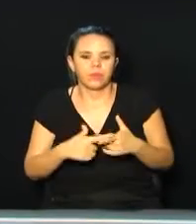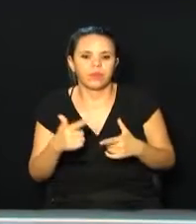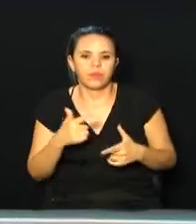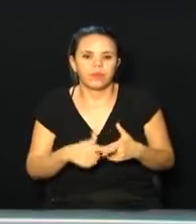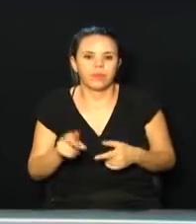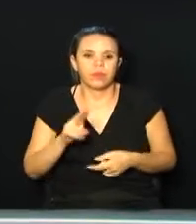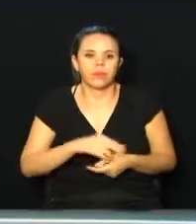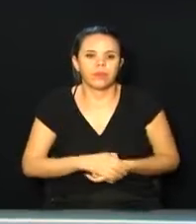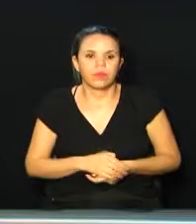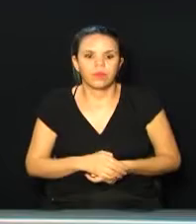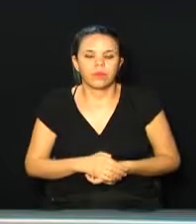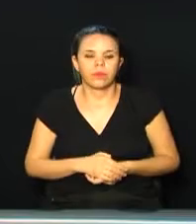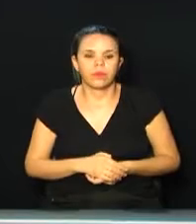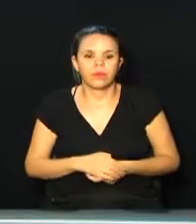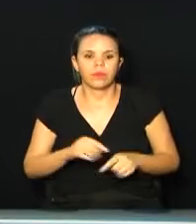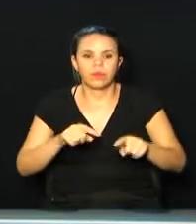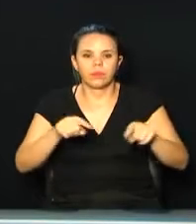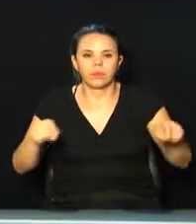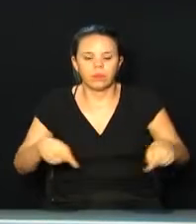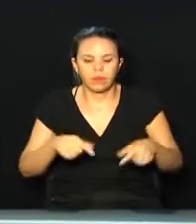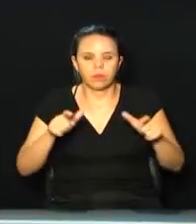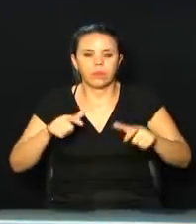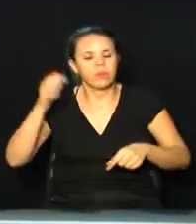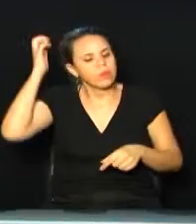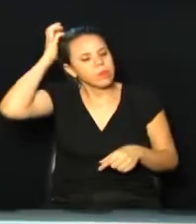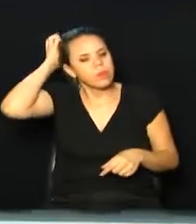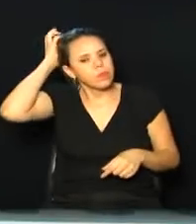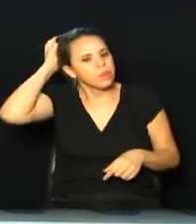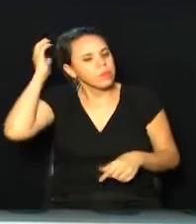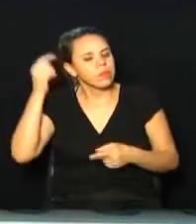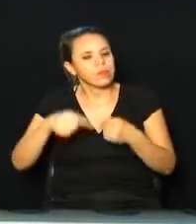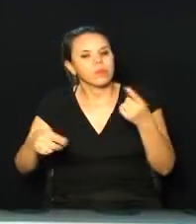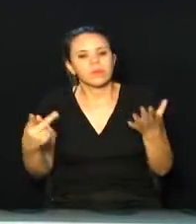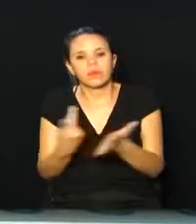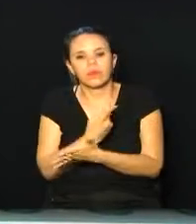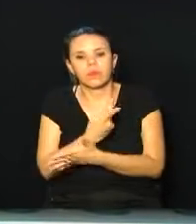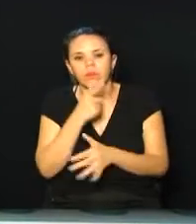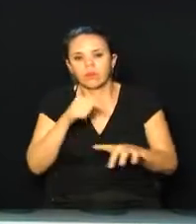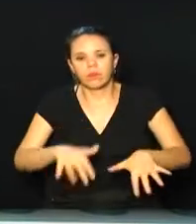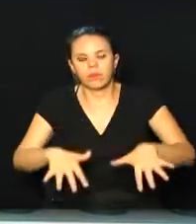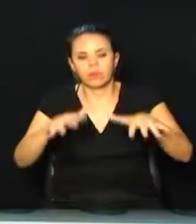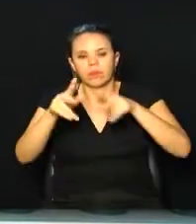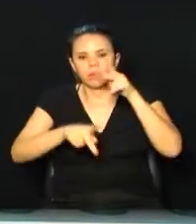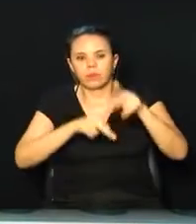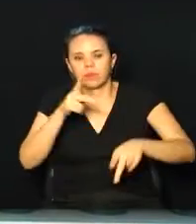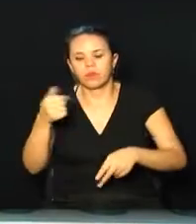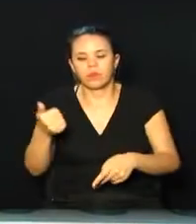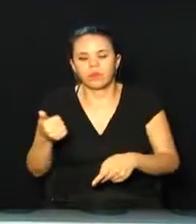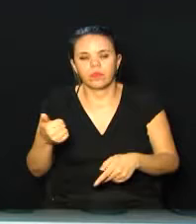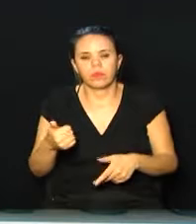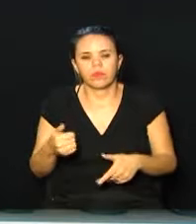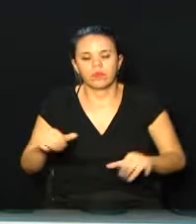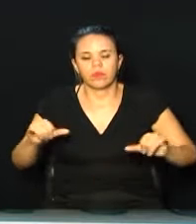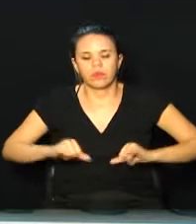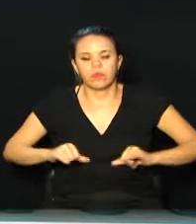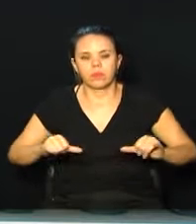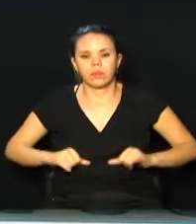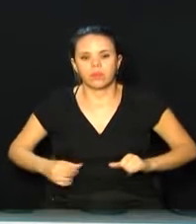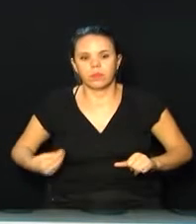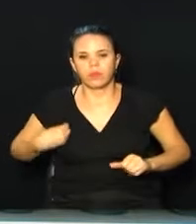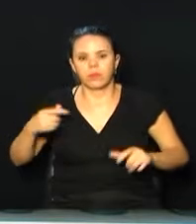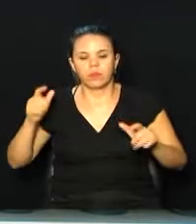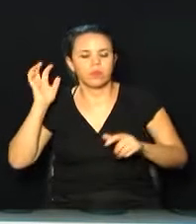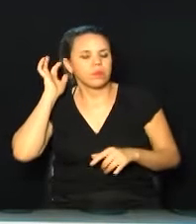uso de solo, né, ocupação de solo irregular, as enchentes, essas pessoas são as primeiras que sofrem. Quem está ali ocupando